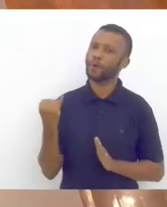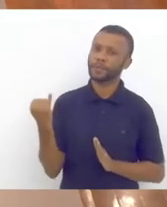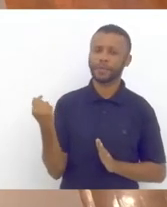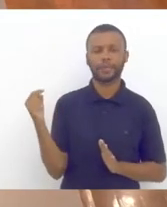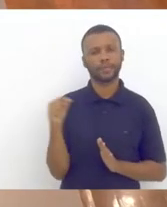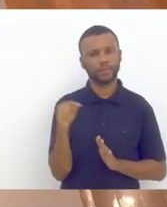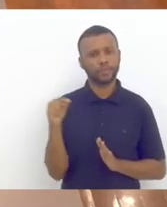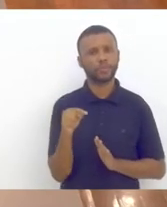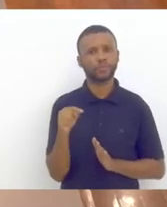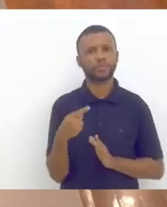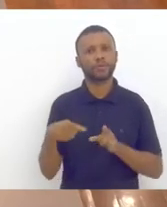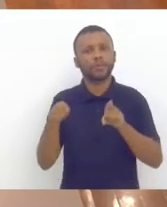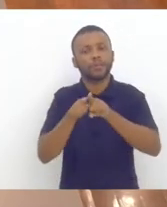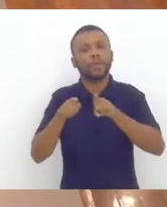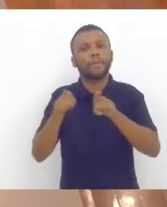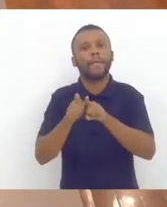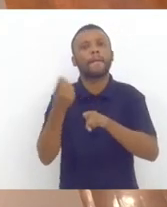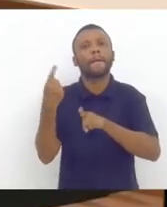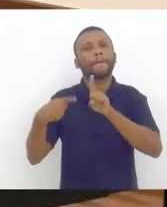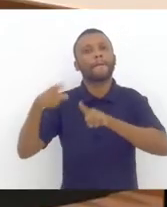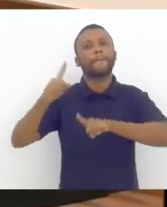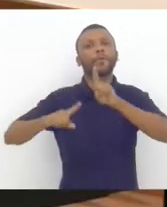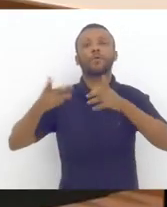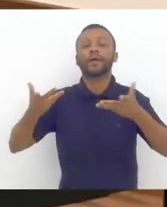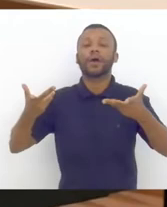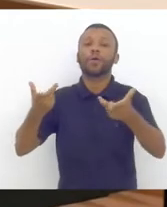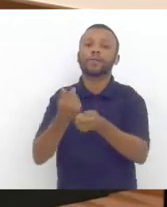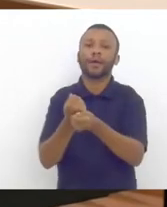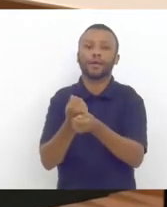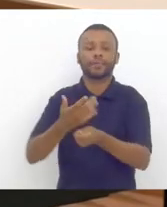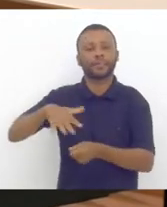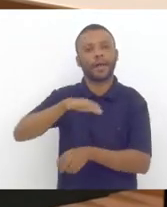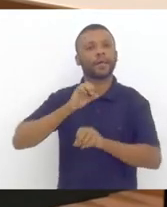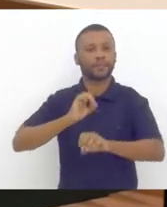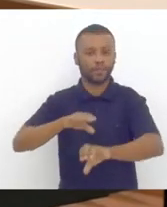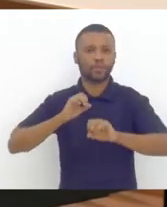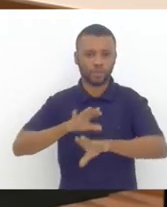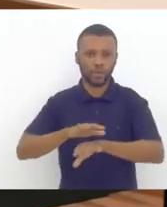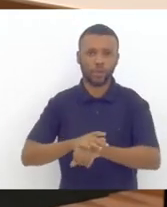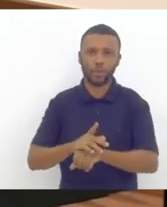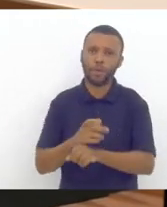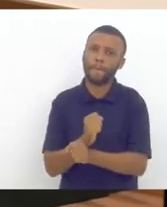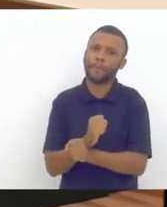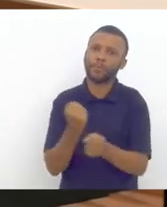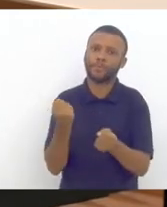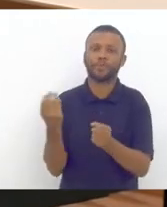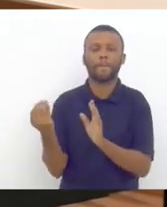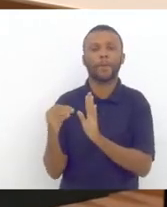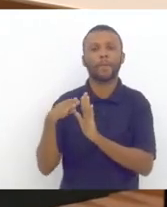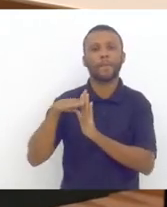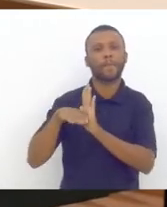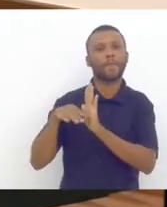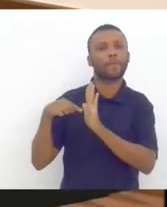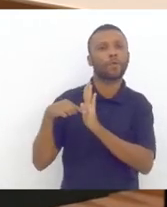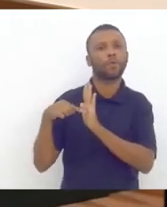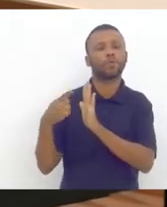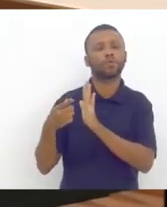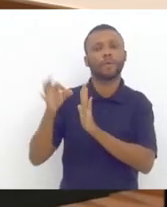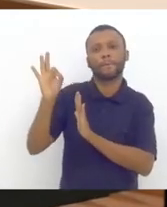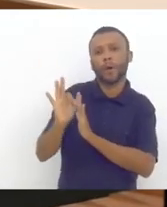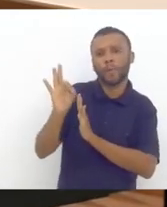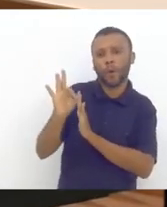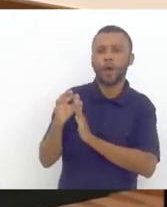disso, inclusive, para o avanço da qualidade em educação. Não sei como incluir isto dentro do índice. Seria algo